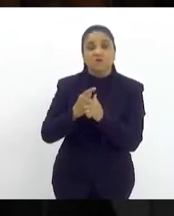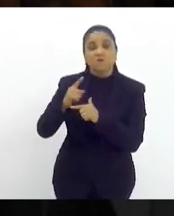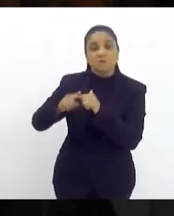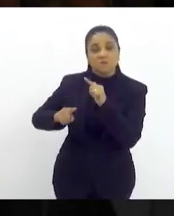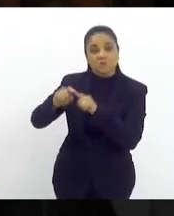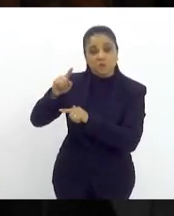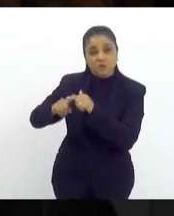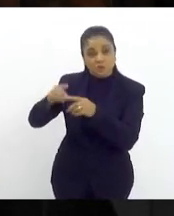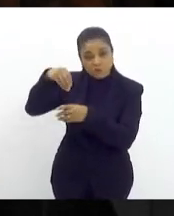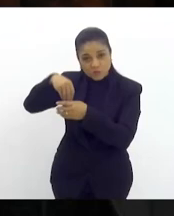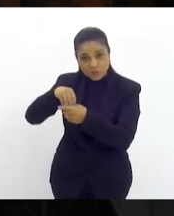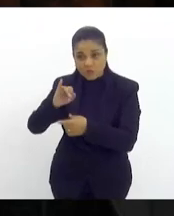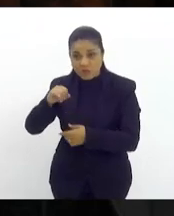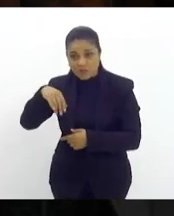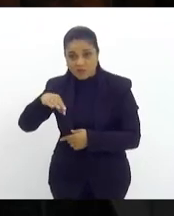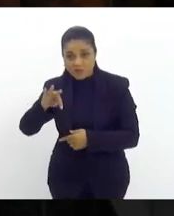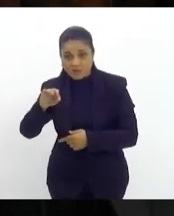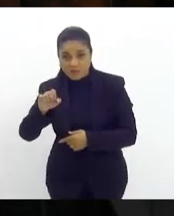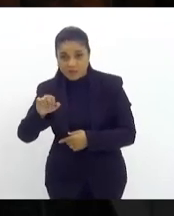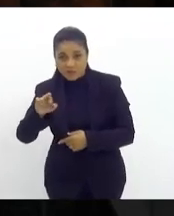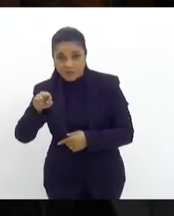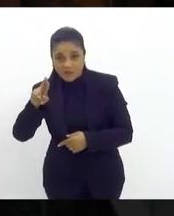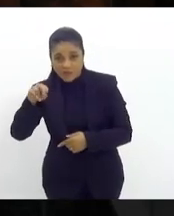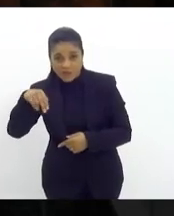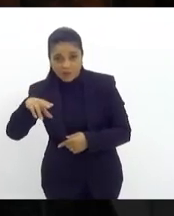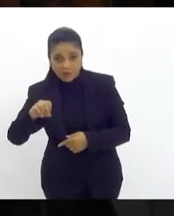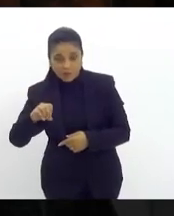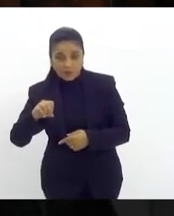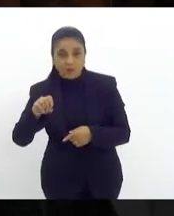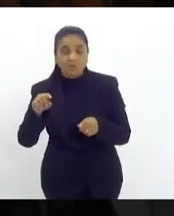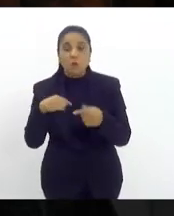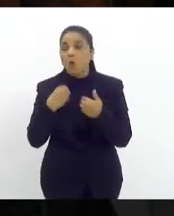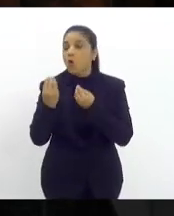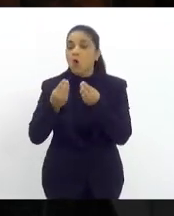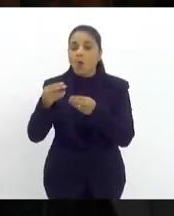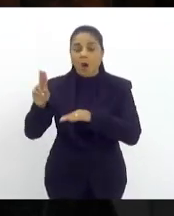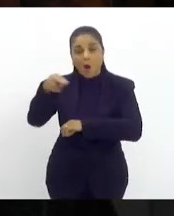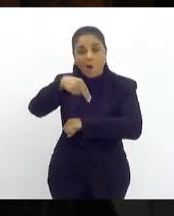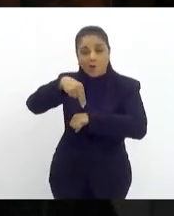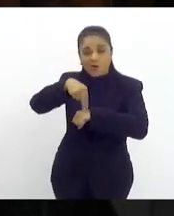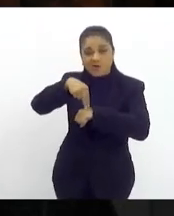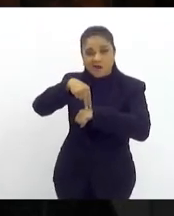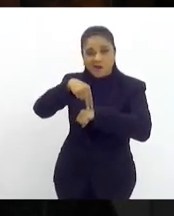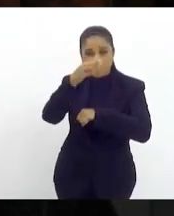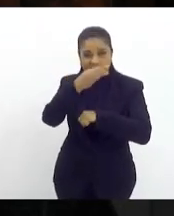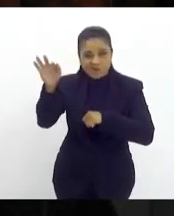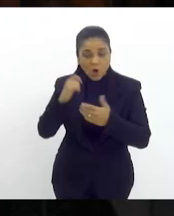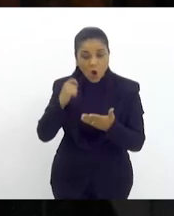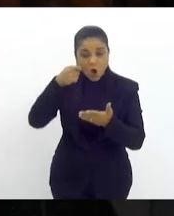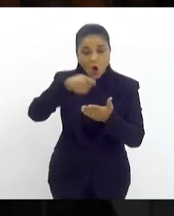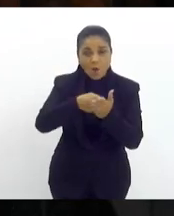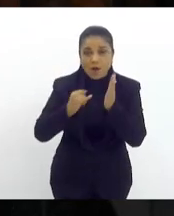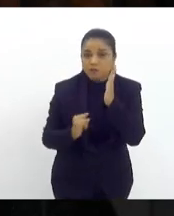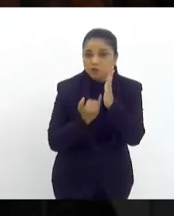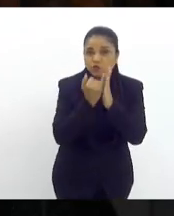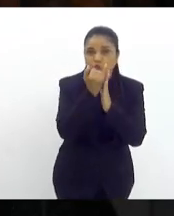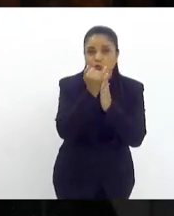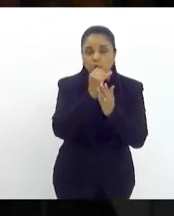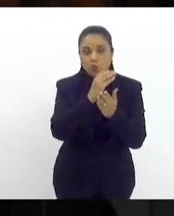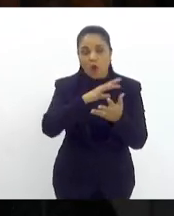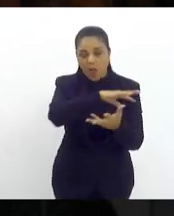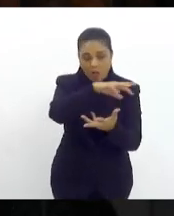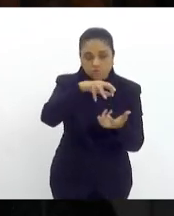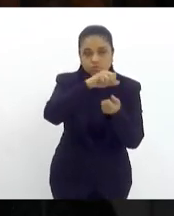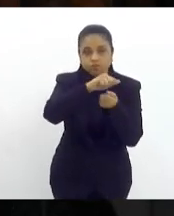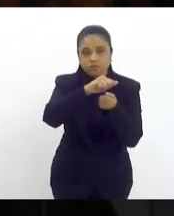bruto não pode a união querer cobrar dos Estados juros distorcivos de duas